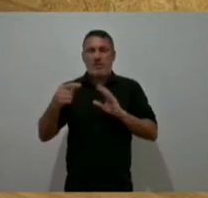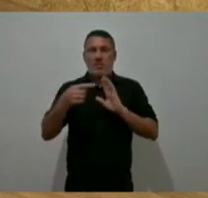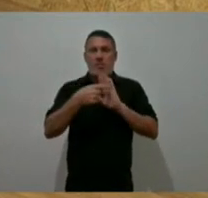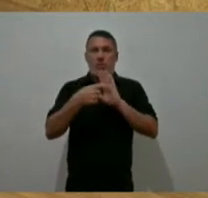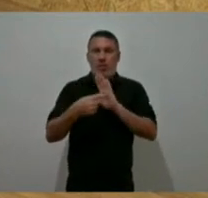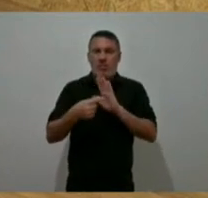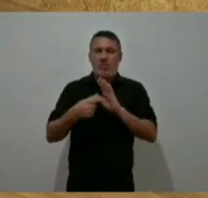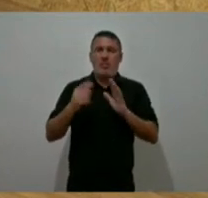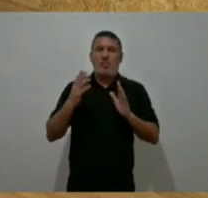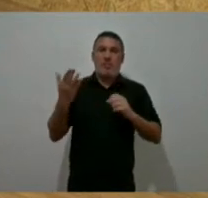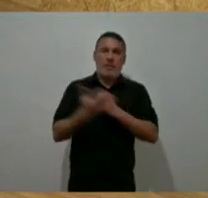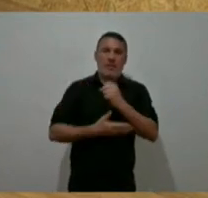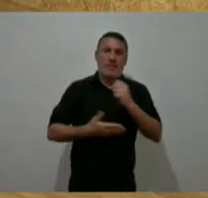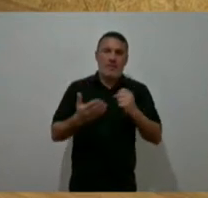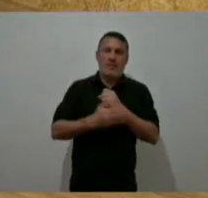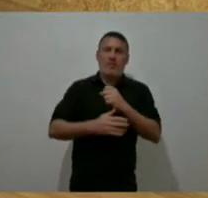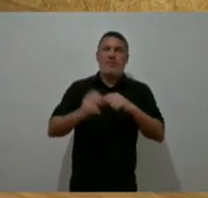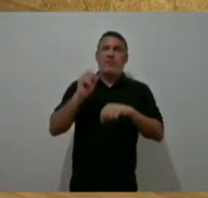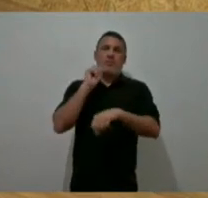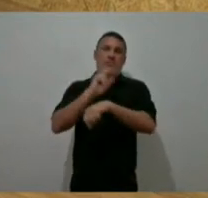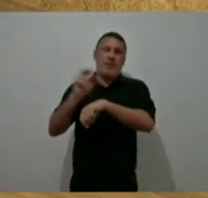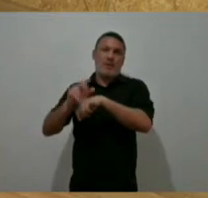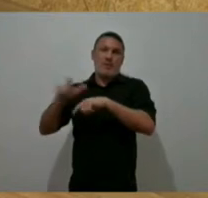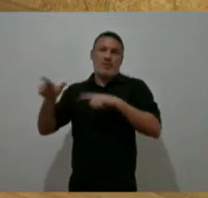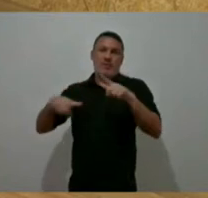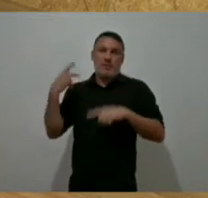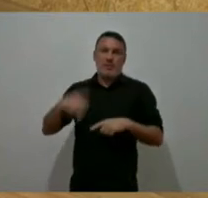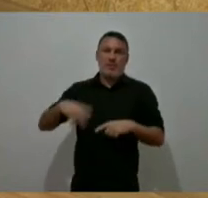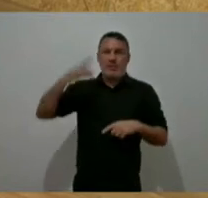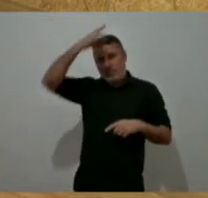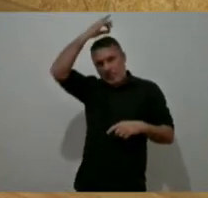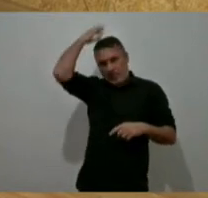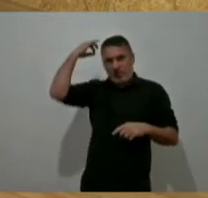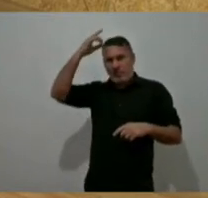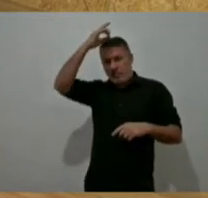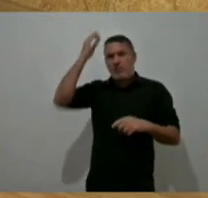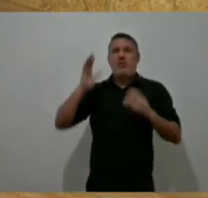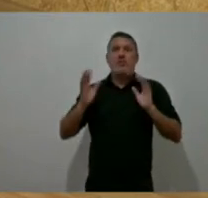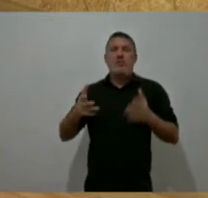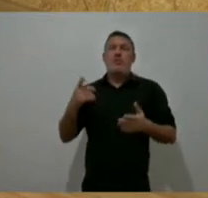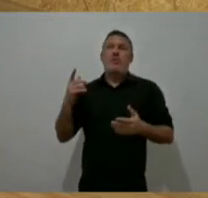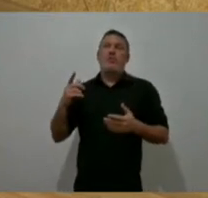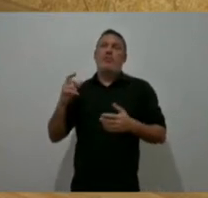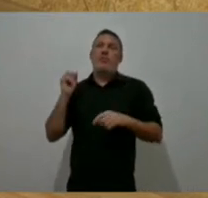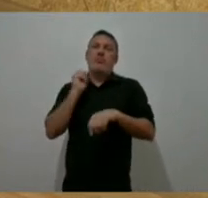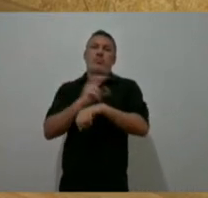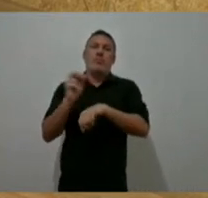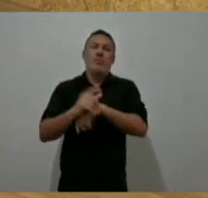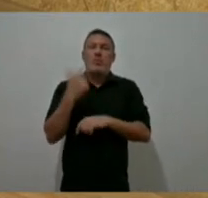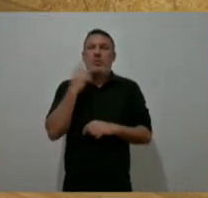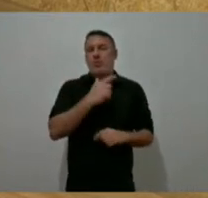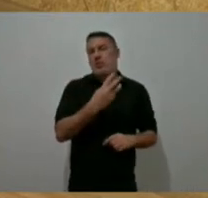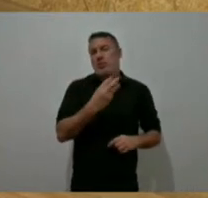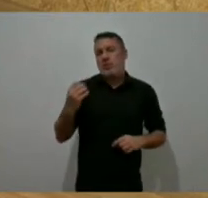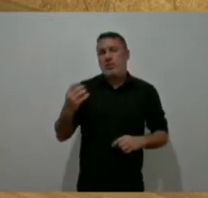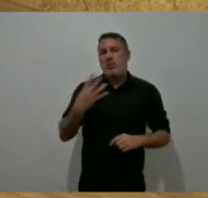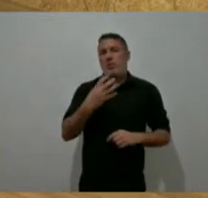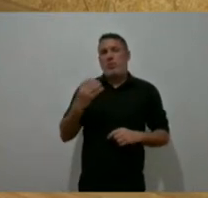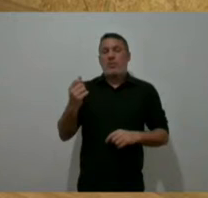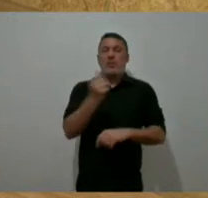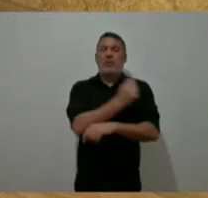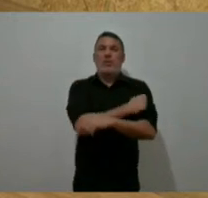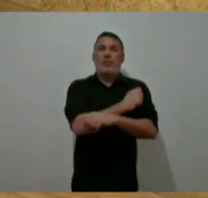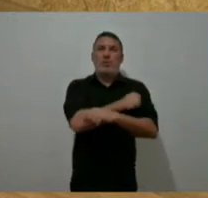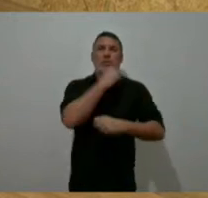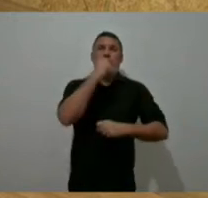mercado capixaba sozinho já absorveria de 300 a 400 meninos desses por ano, com um salário